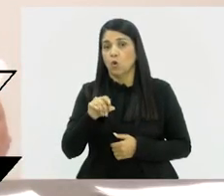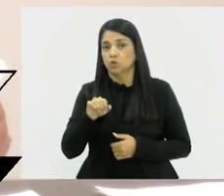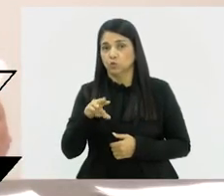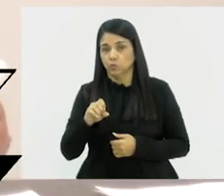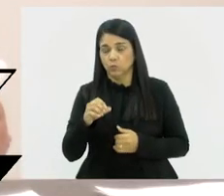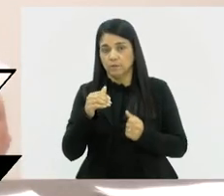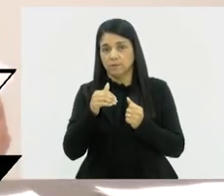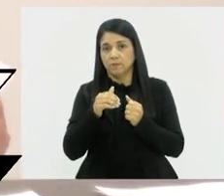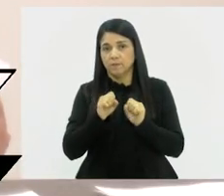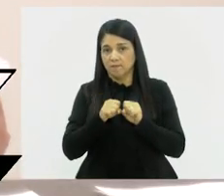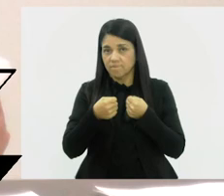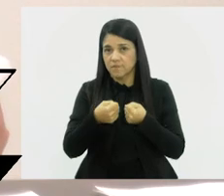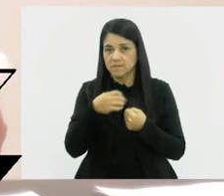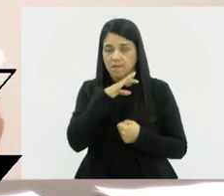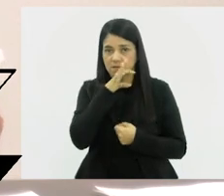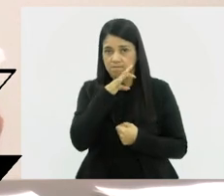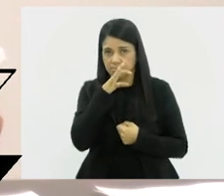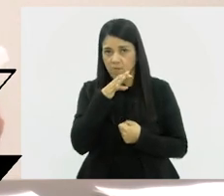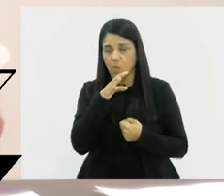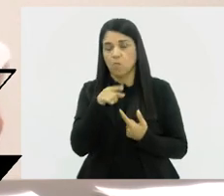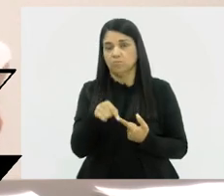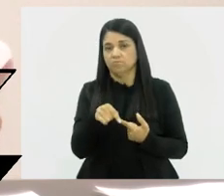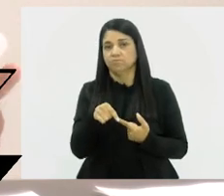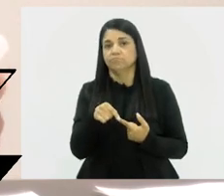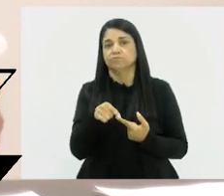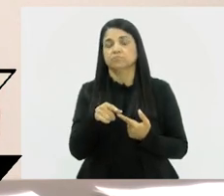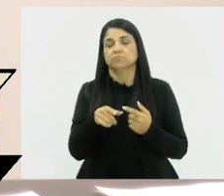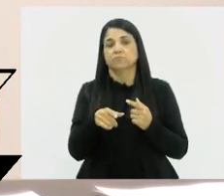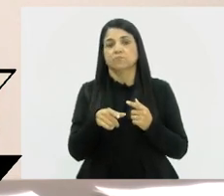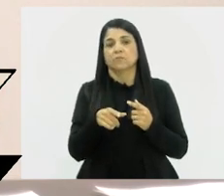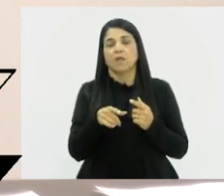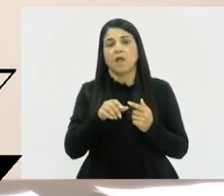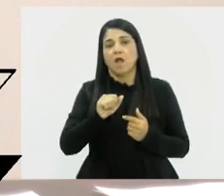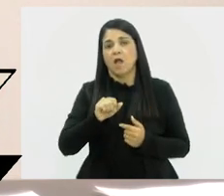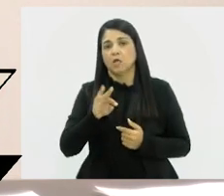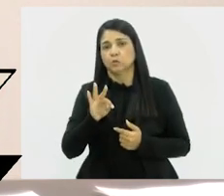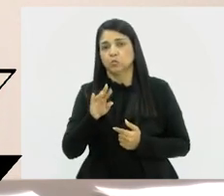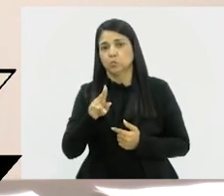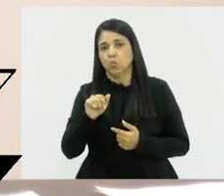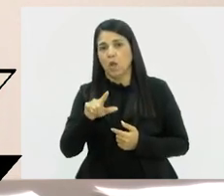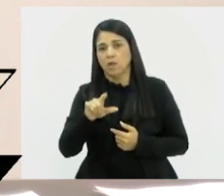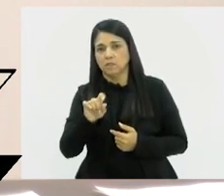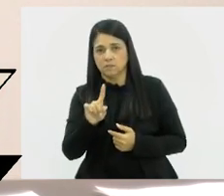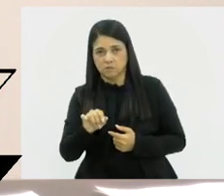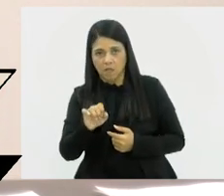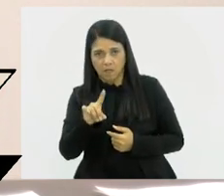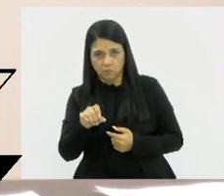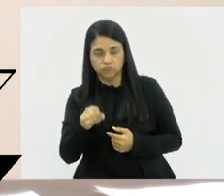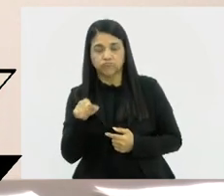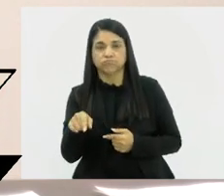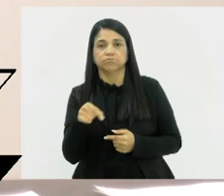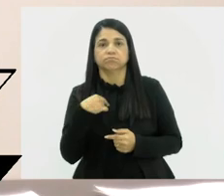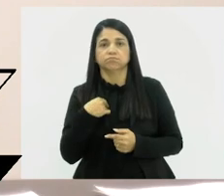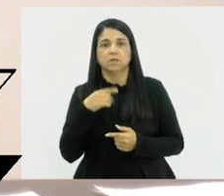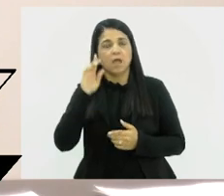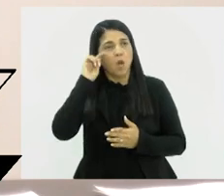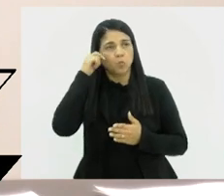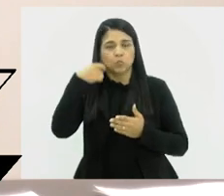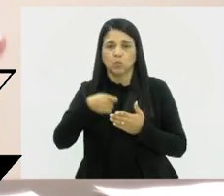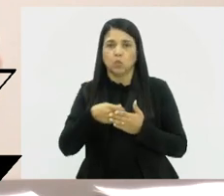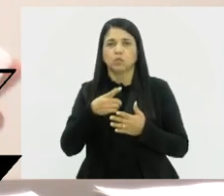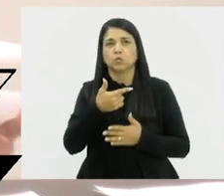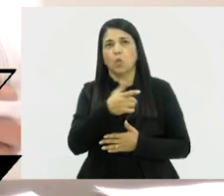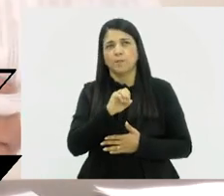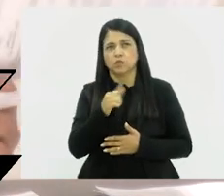Animal, que eu falei que foi atualizado, eu fui um dos coautores em